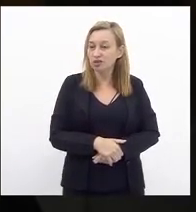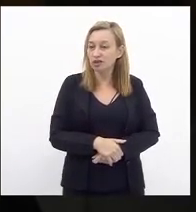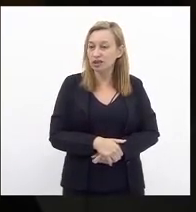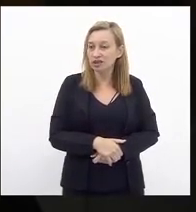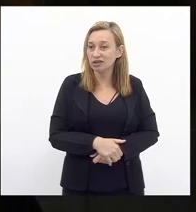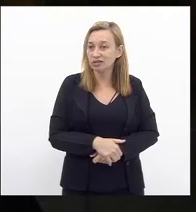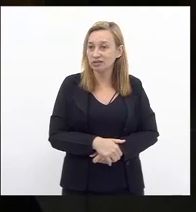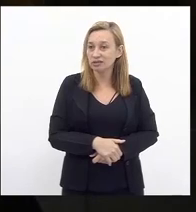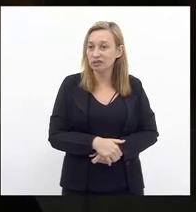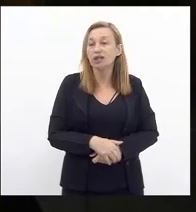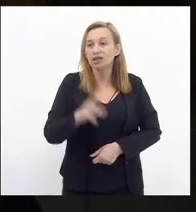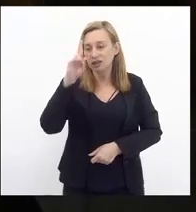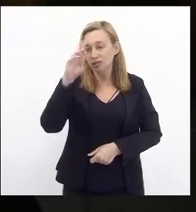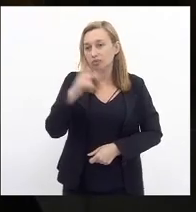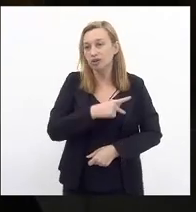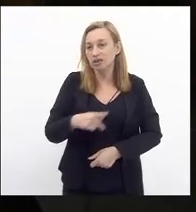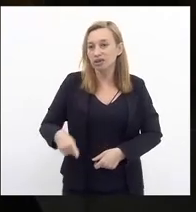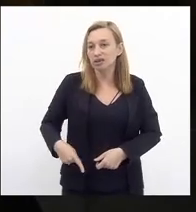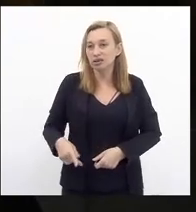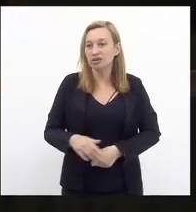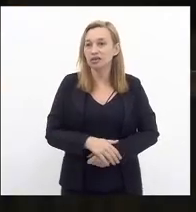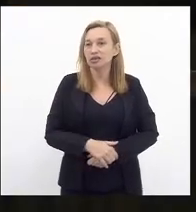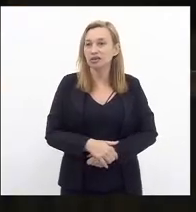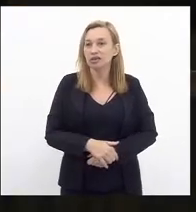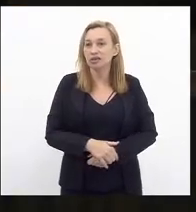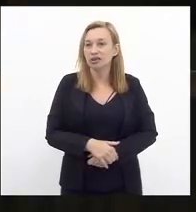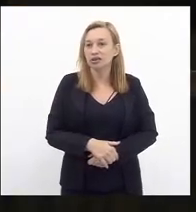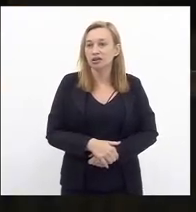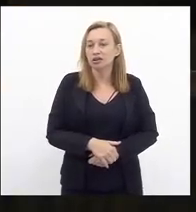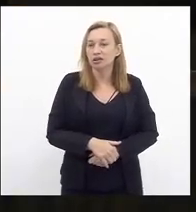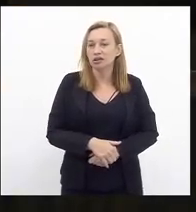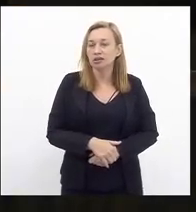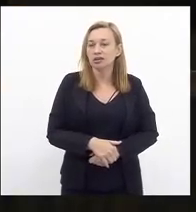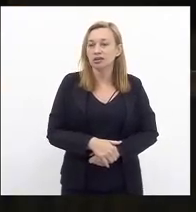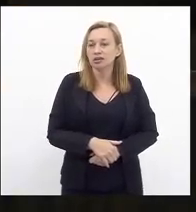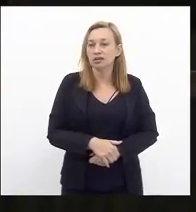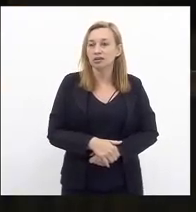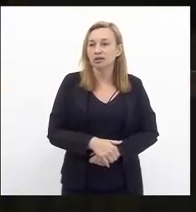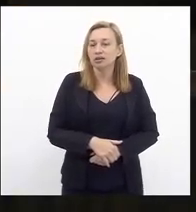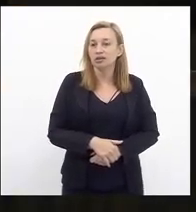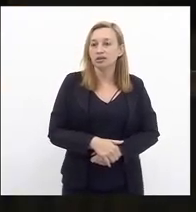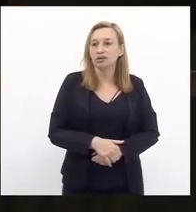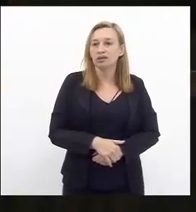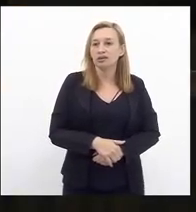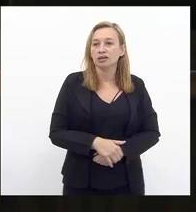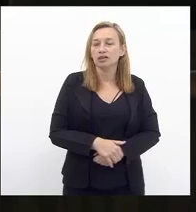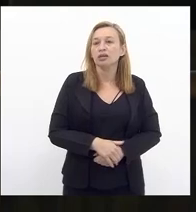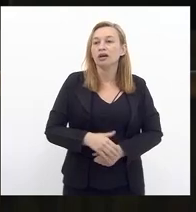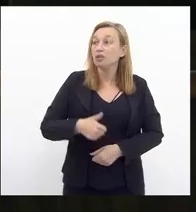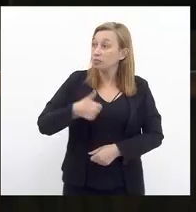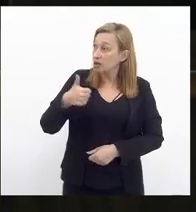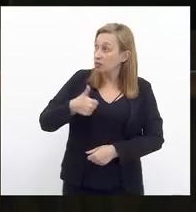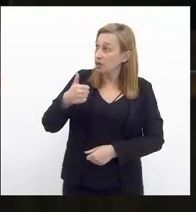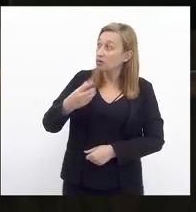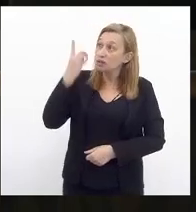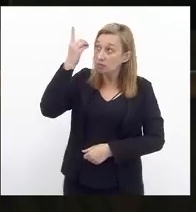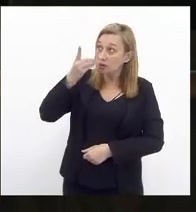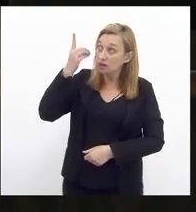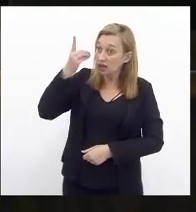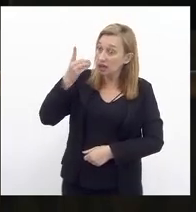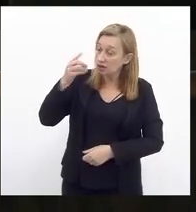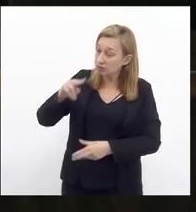é só Presidente Deputado Luiz primeira garantia a palavra do parlamentar que está na Tribuna segunda